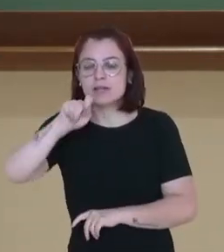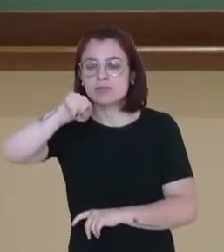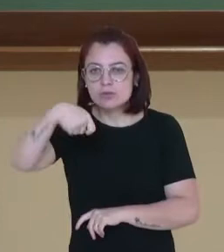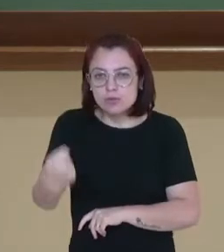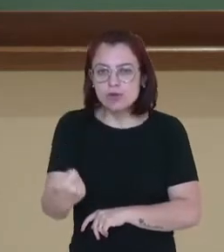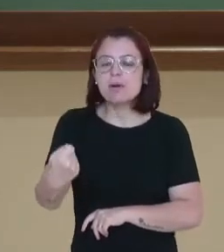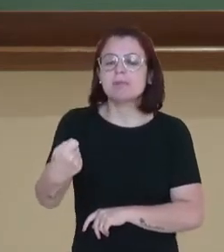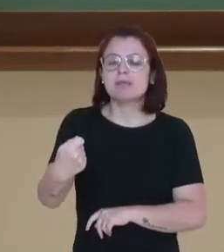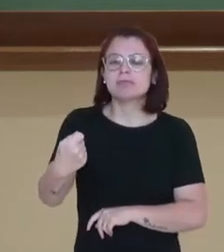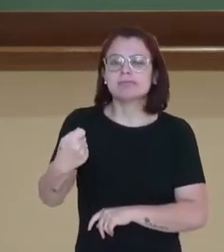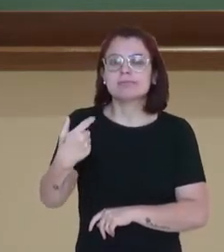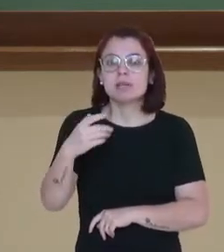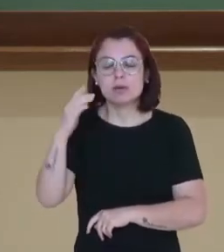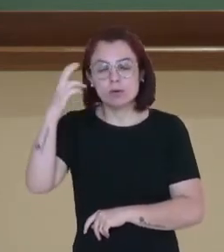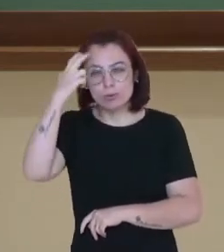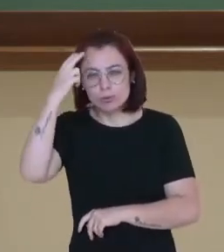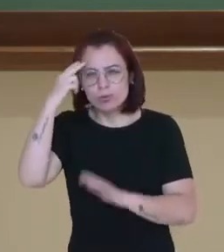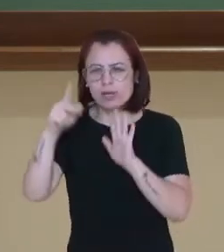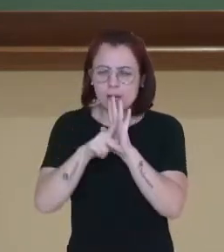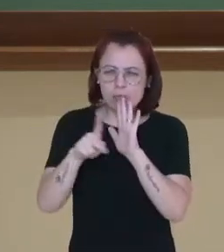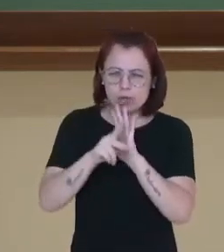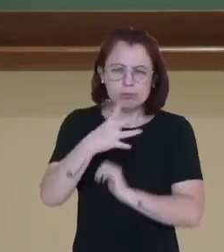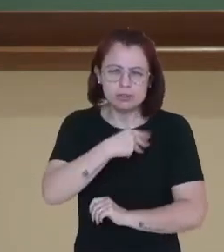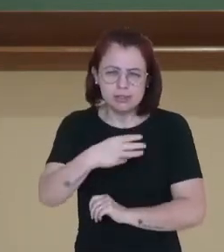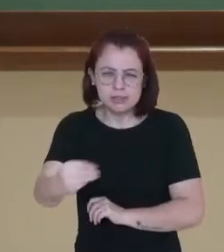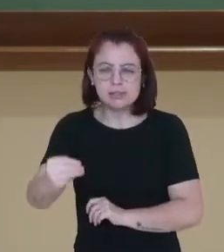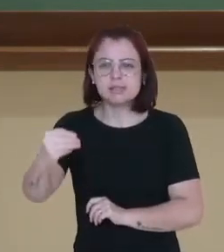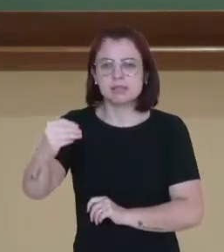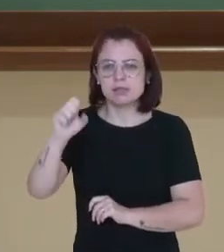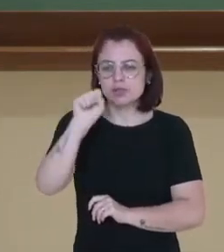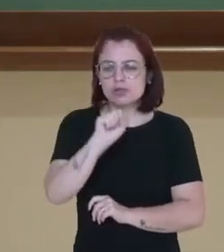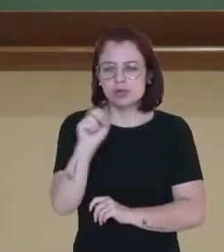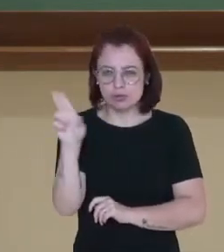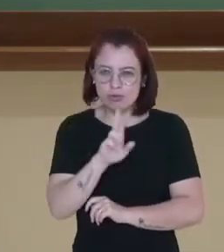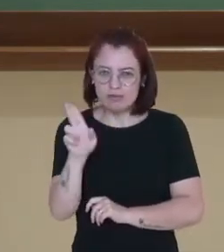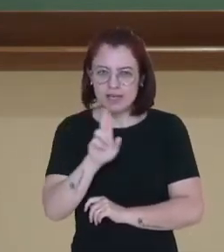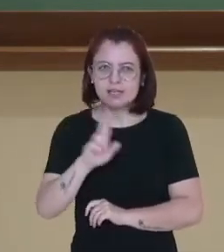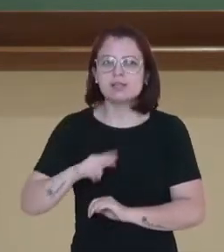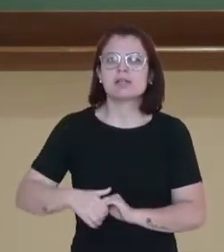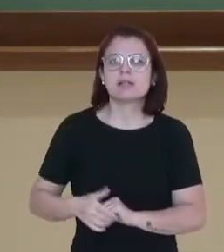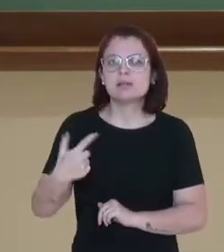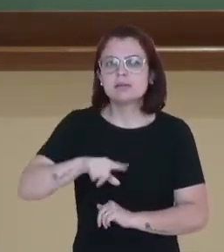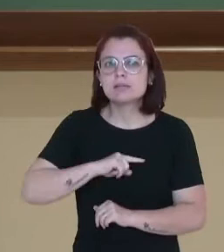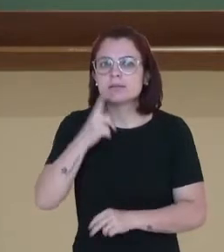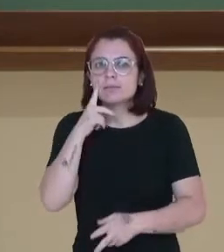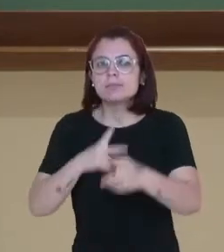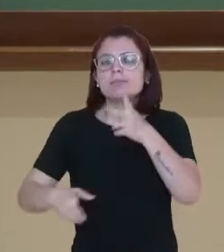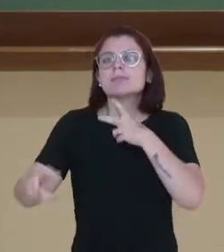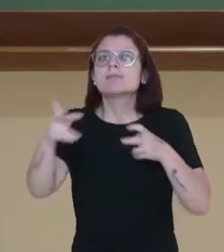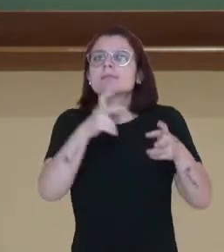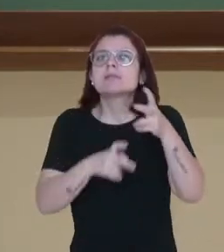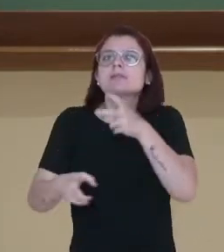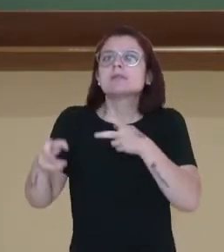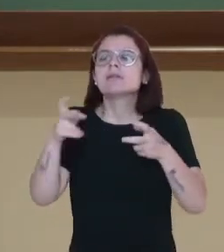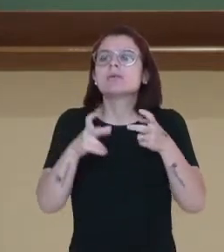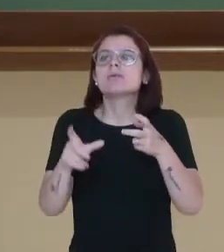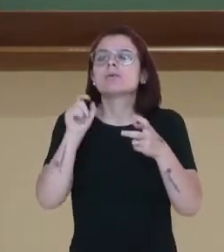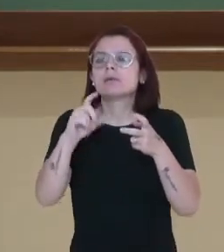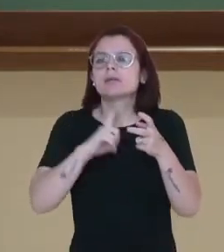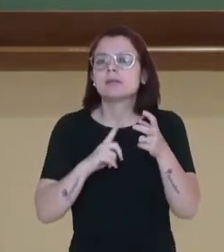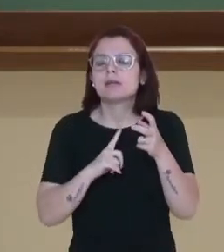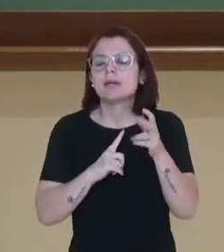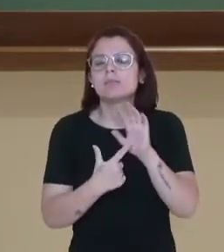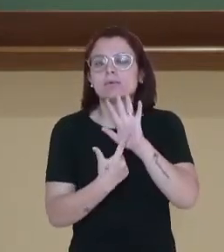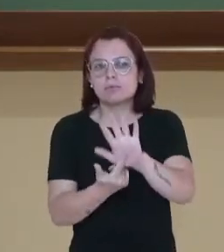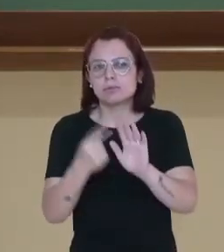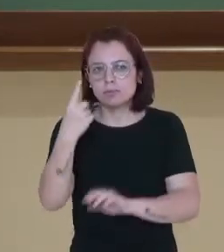herança soviética, a situação que remonta a você à observação do que hoje é reflexo de uma